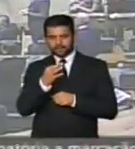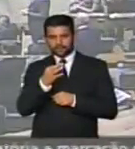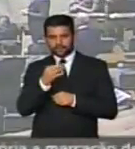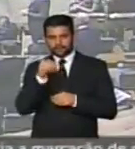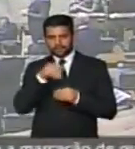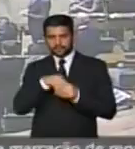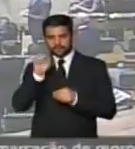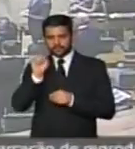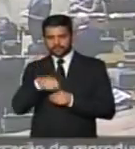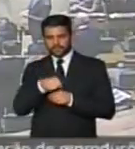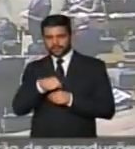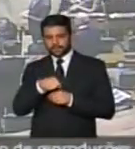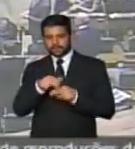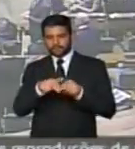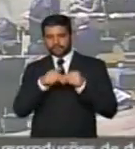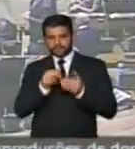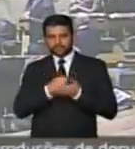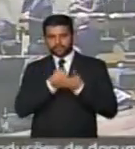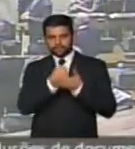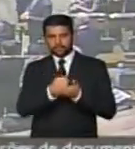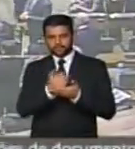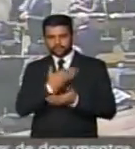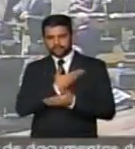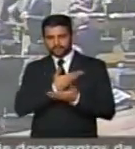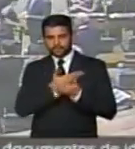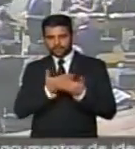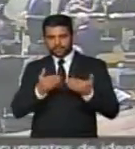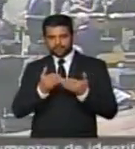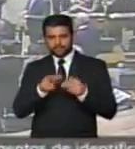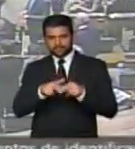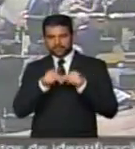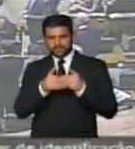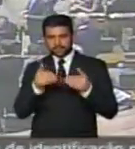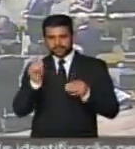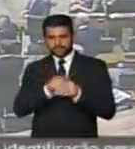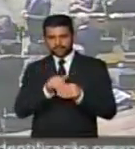orienta o voto sim e pede o apoio dos colegas para esta votação.